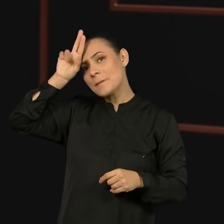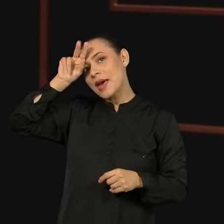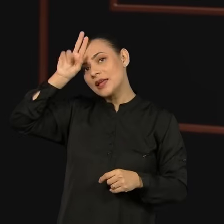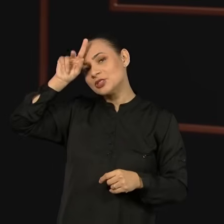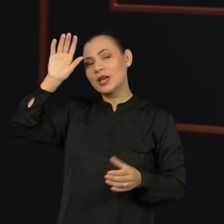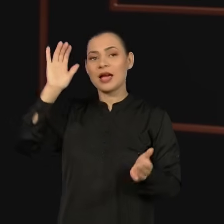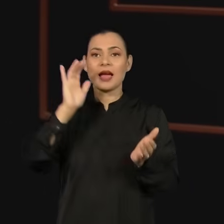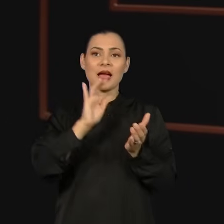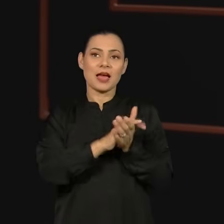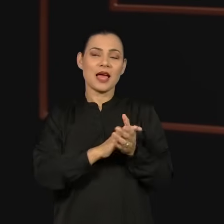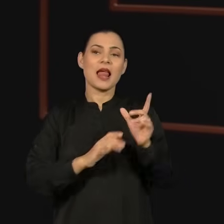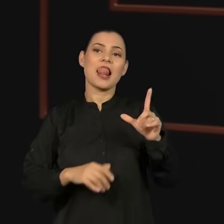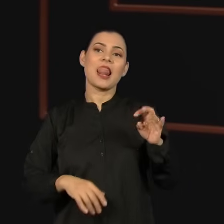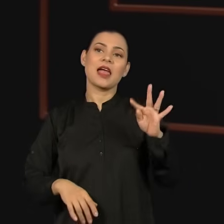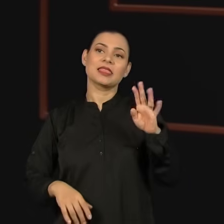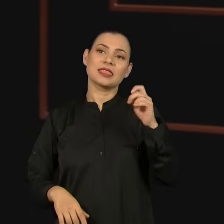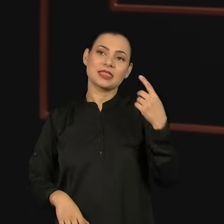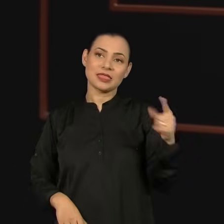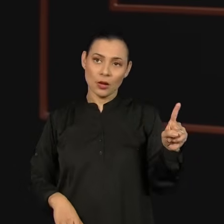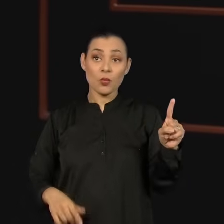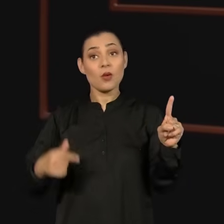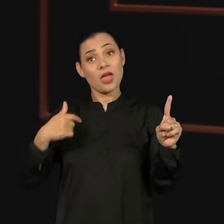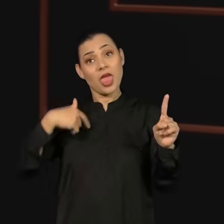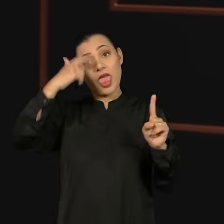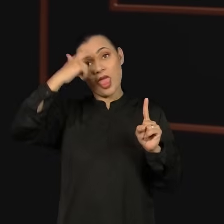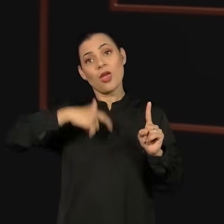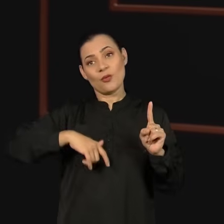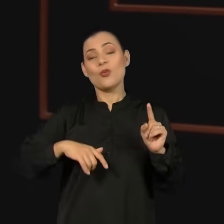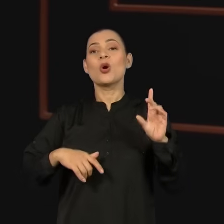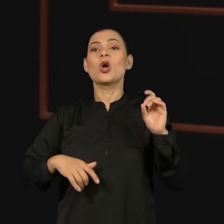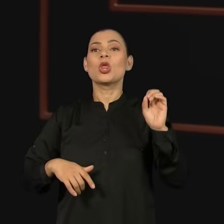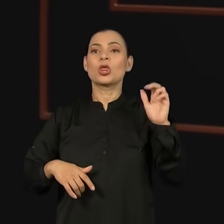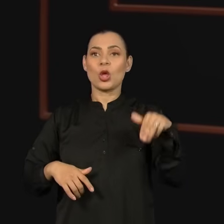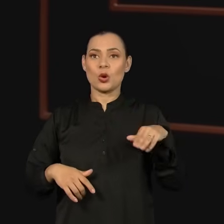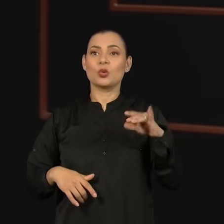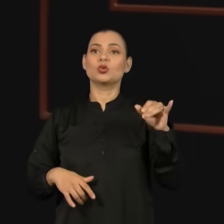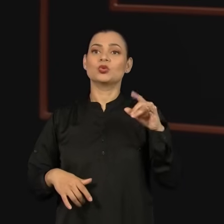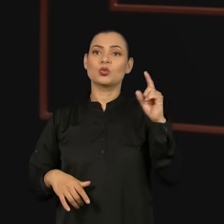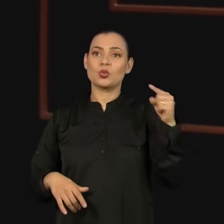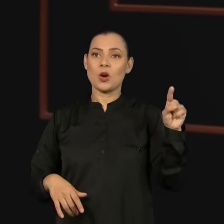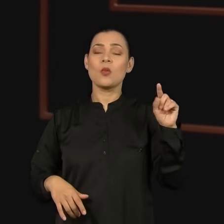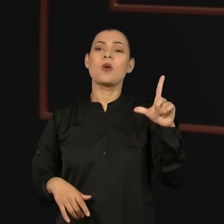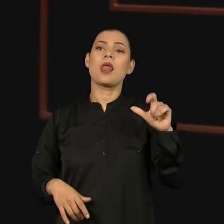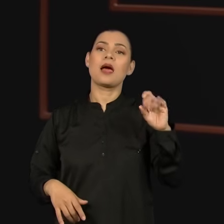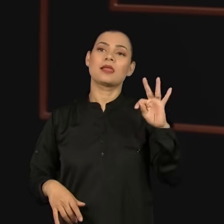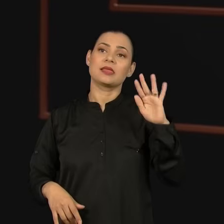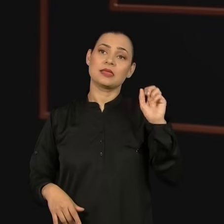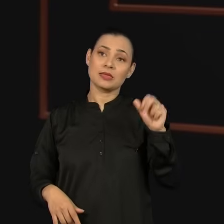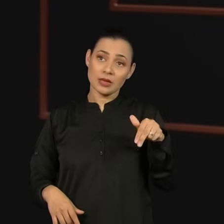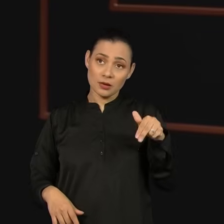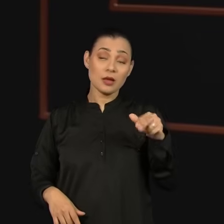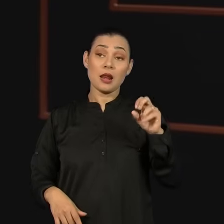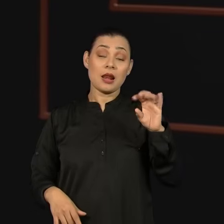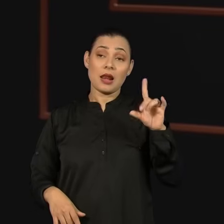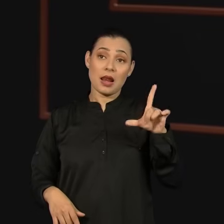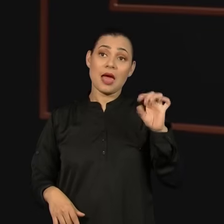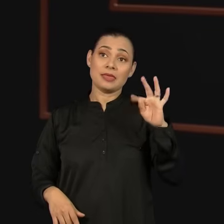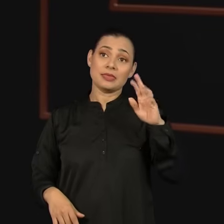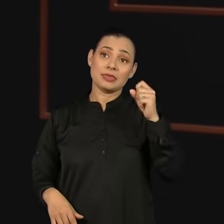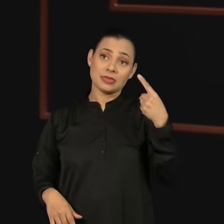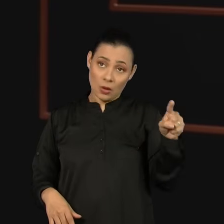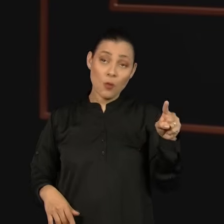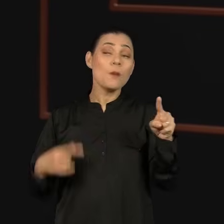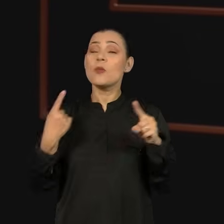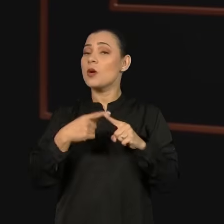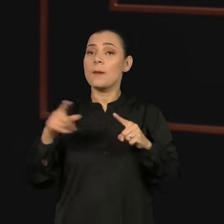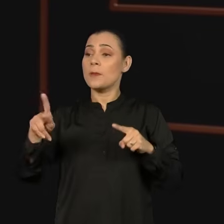com o Dom João Ratão. E eu fui o Dom João Ratão. E aí era engraçado porque a professora deu uma... Porque